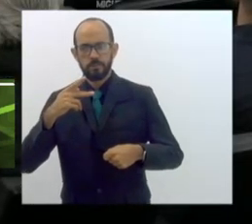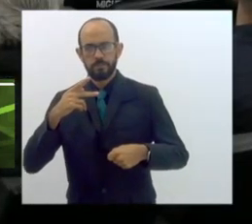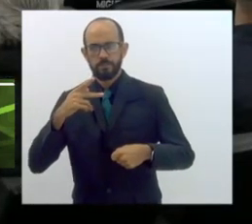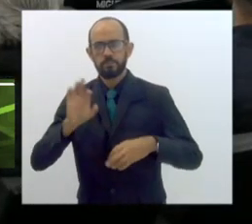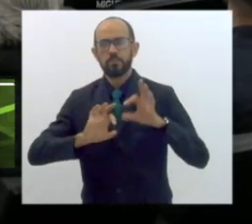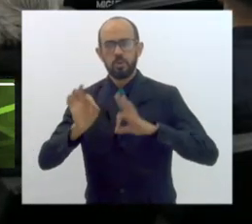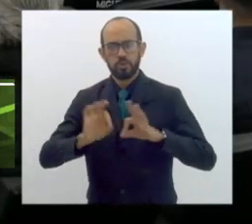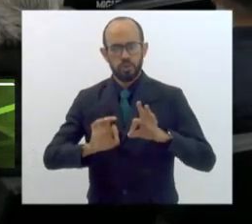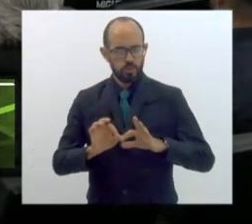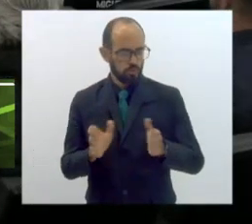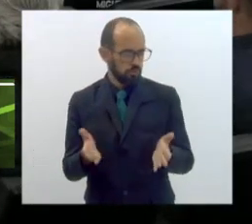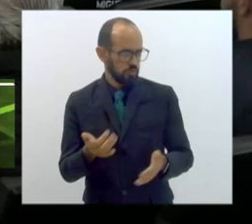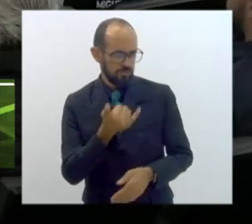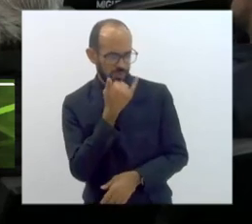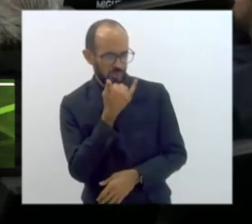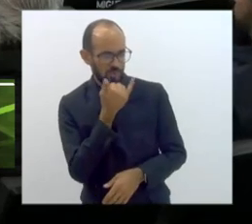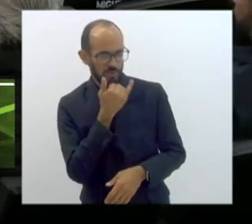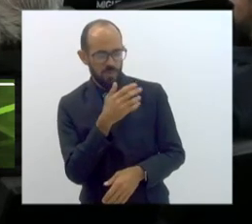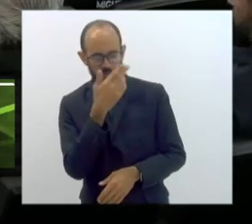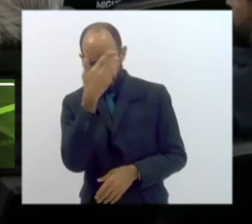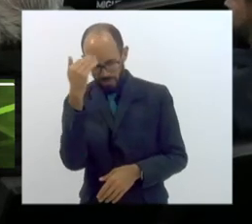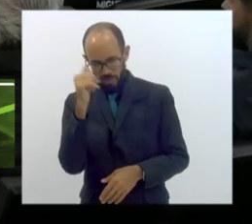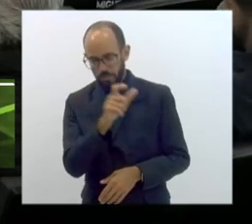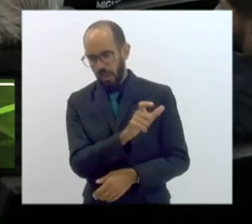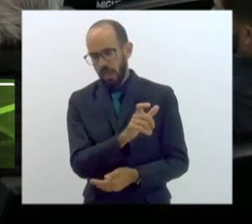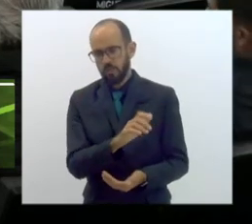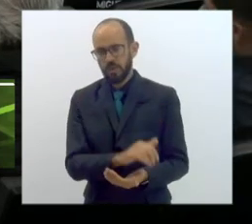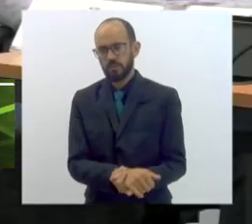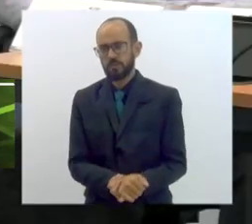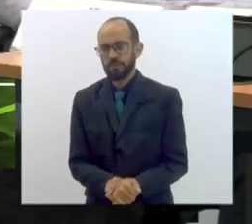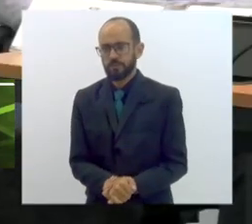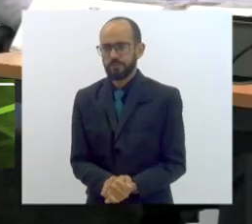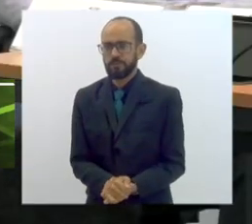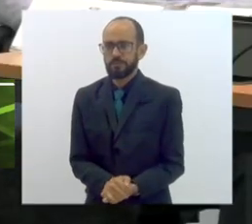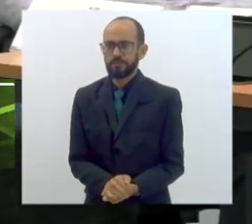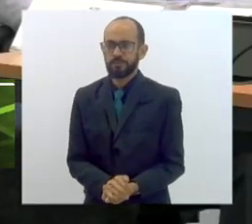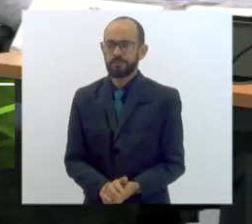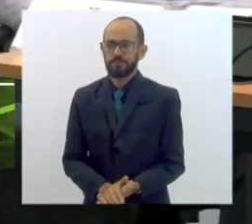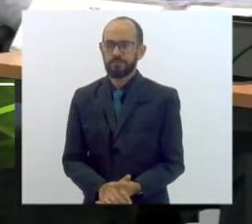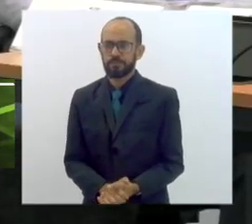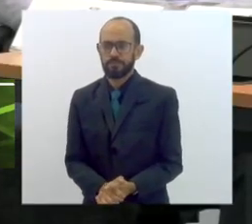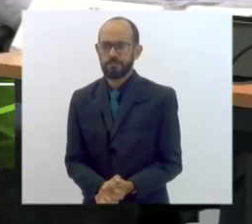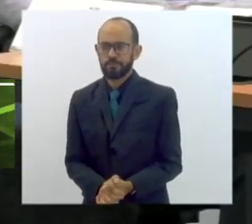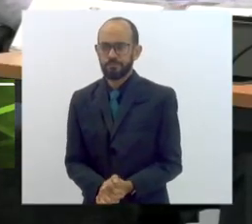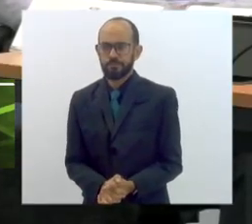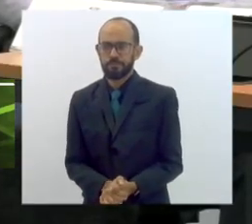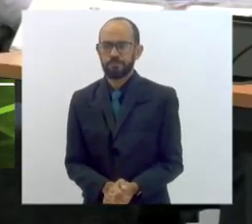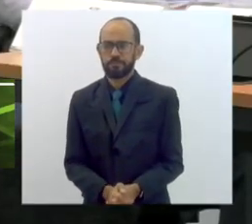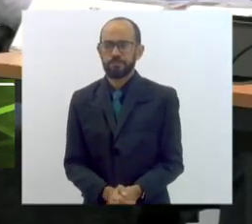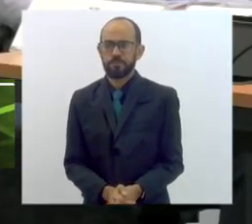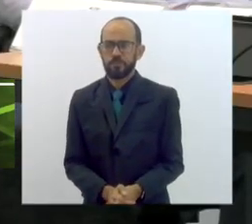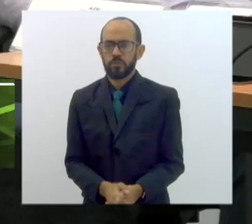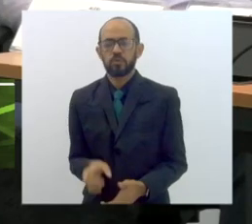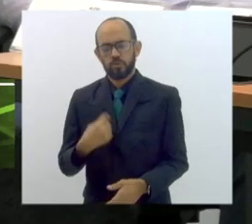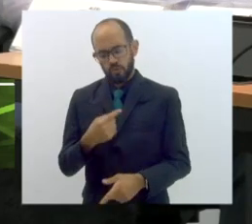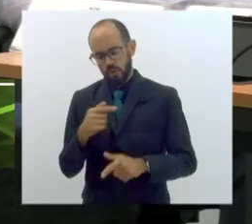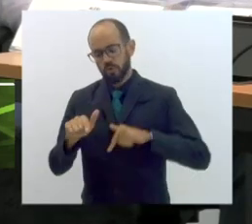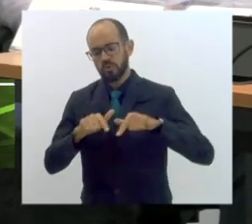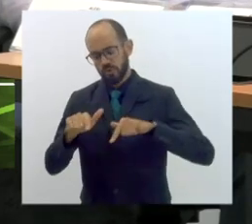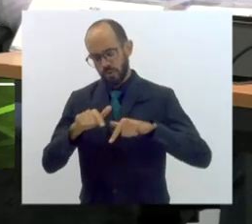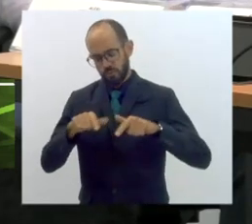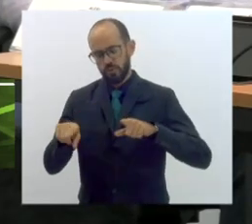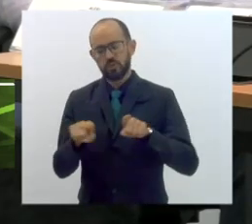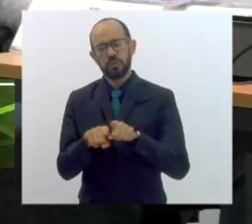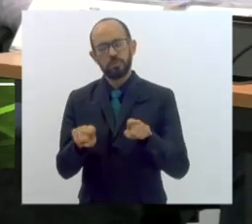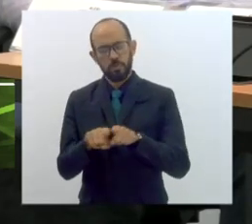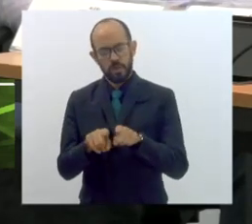Projetos. Garrou aqui. Para os projetos. Pode passar, por favor. E os nossos serviços que já estão sendo disponibilizados